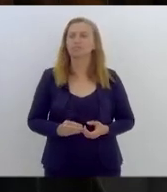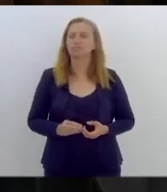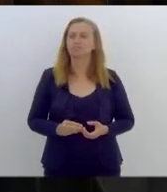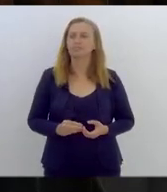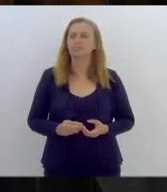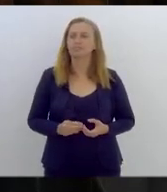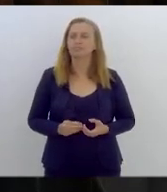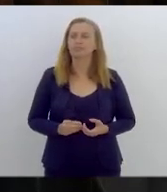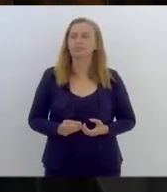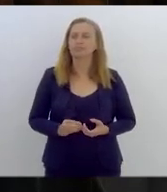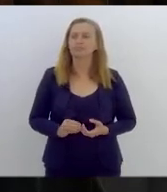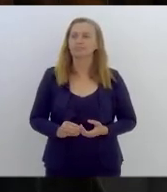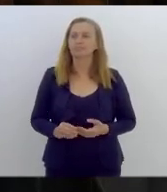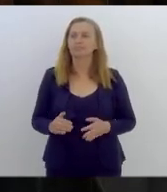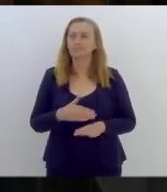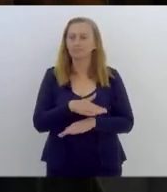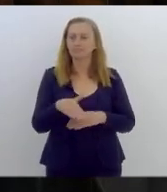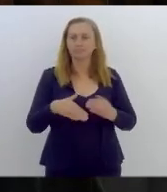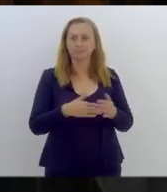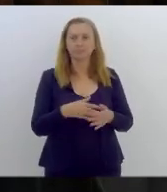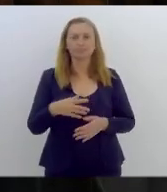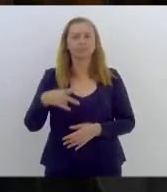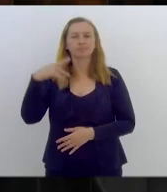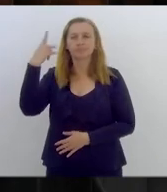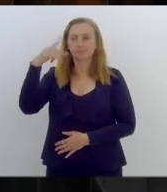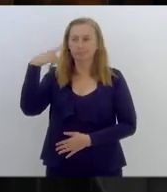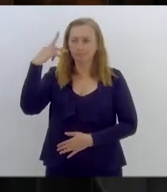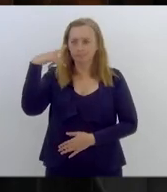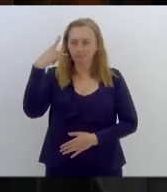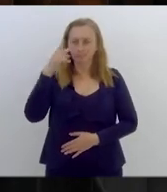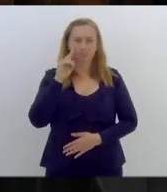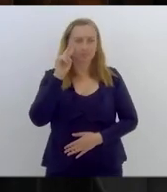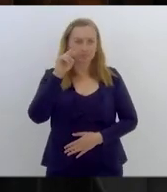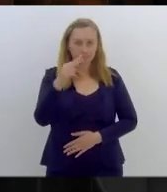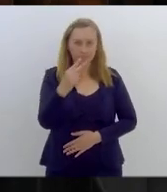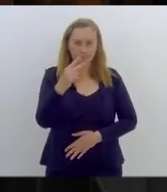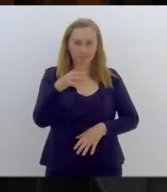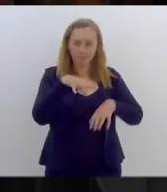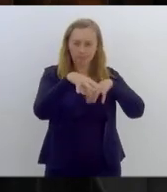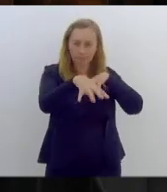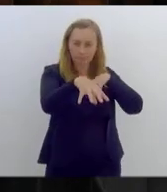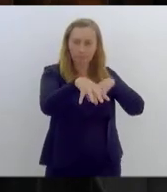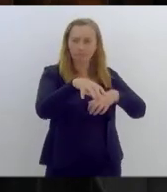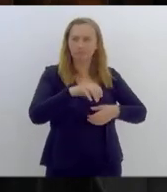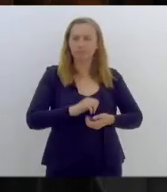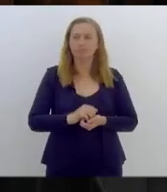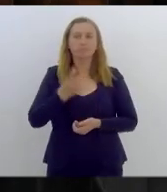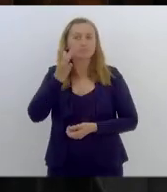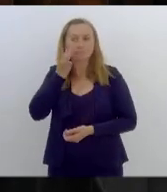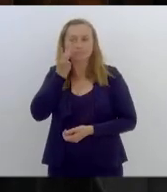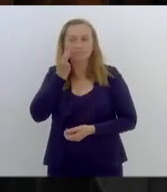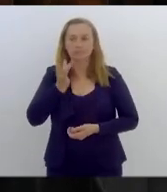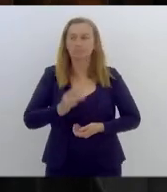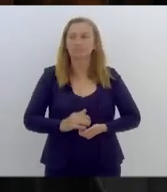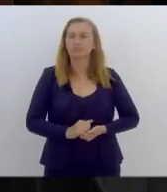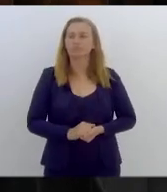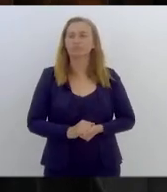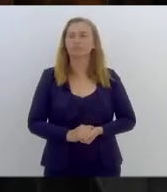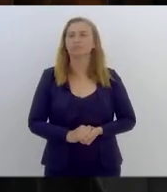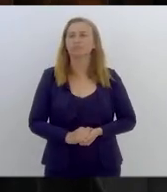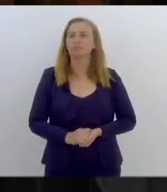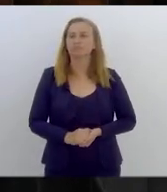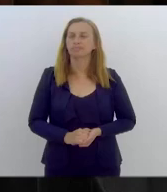senhoras e senhores parlamentares que nos assistem de forma presencial e